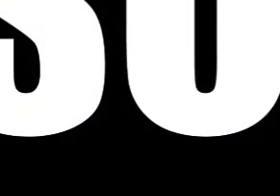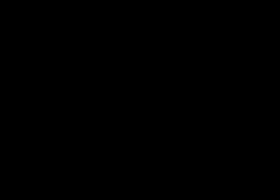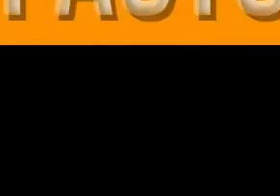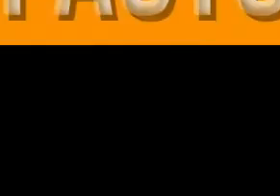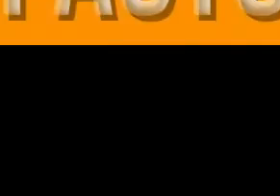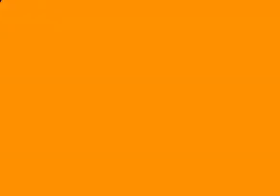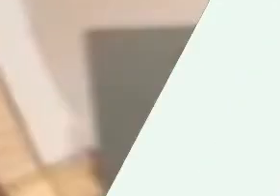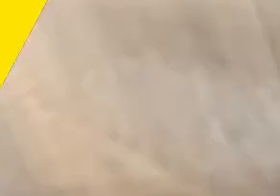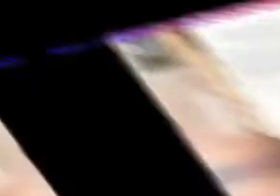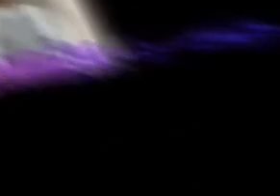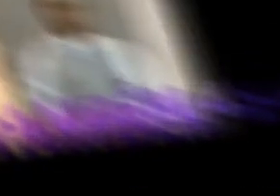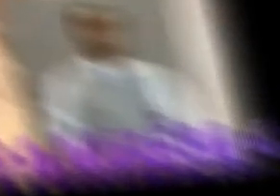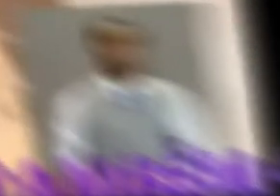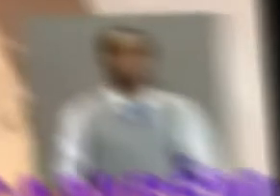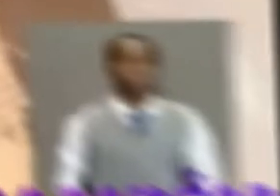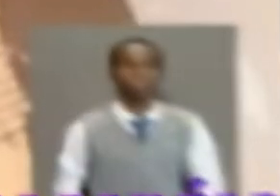notícia.